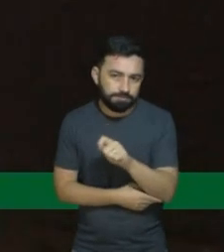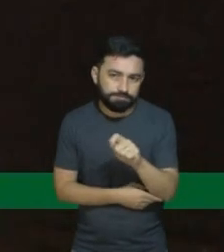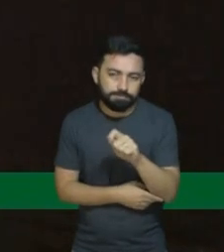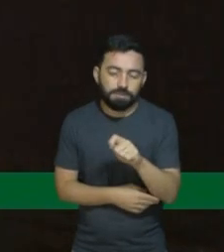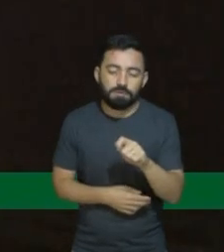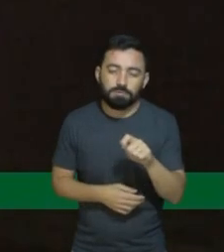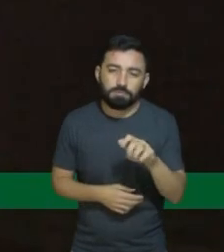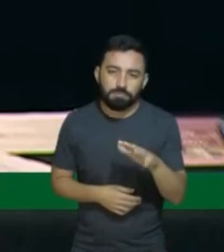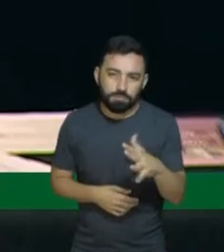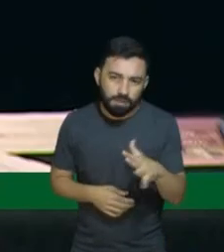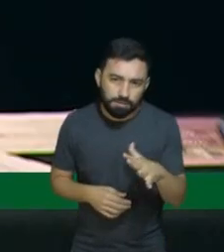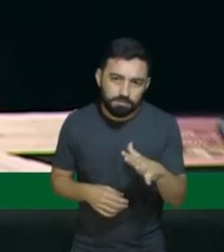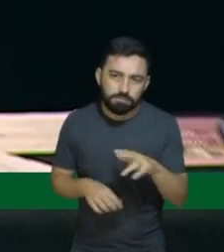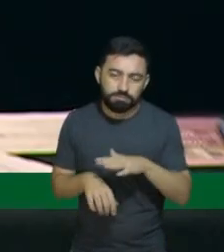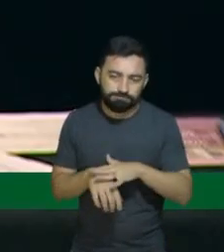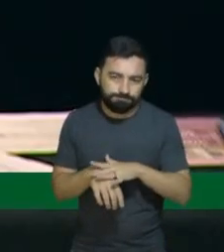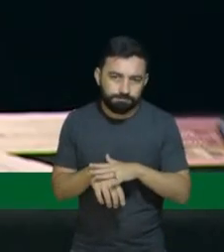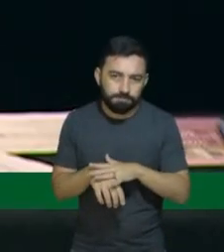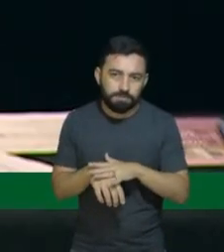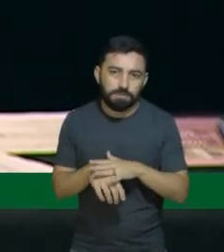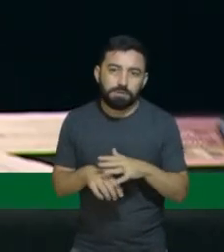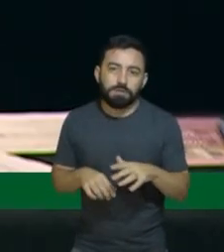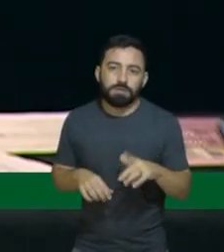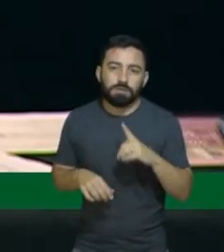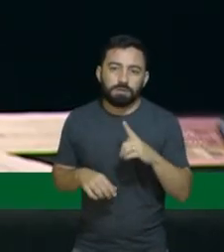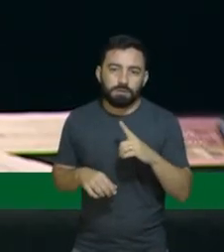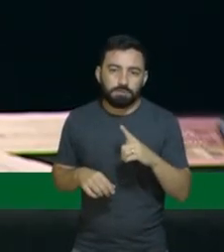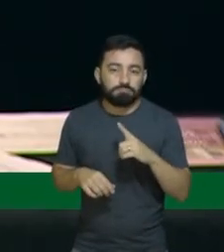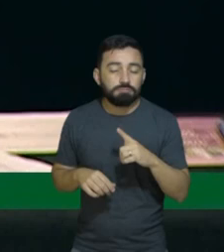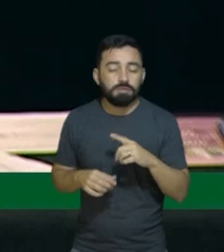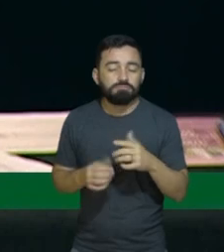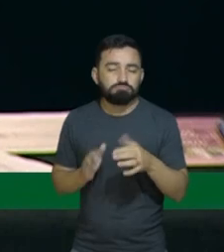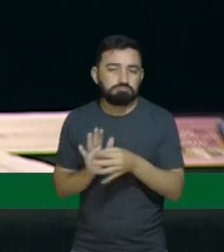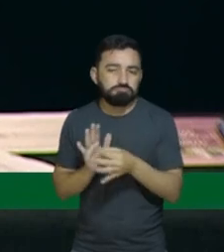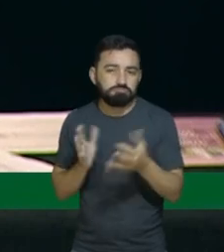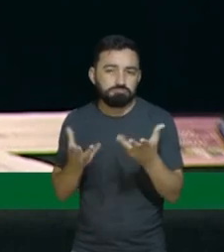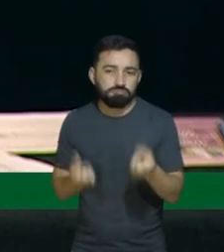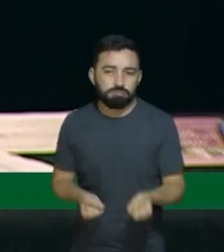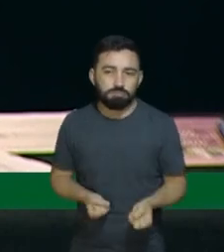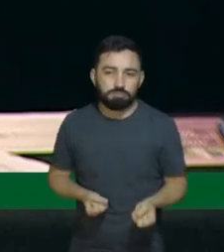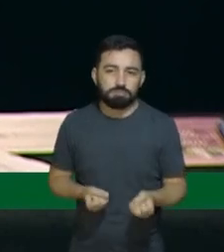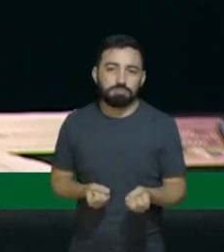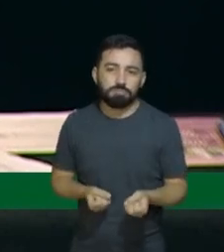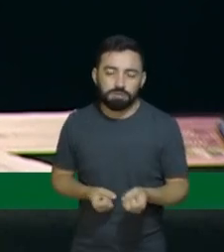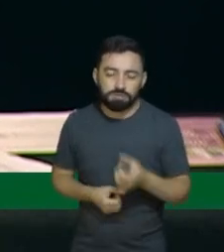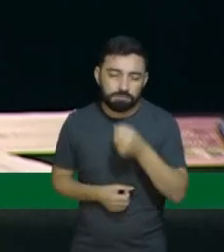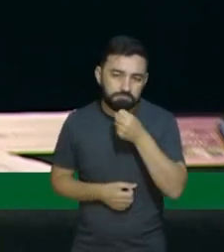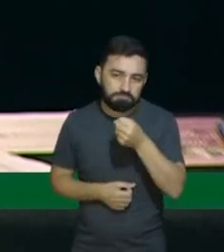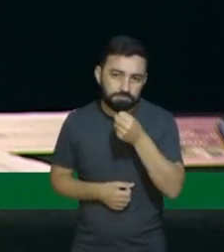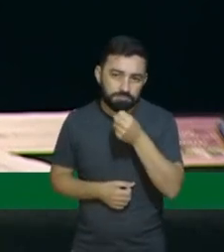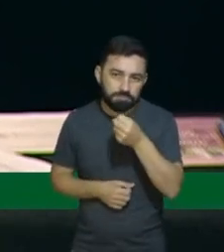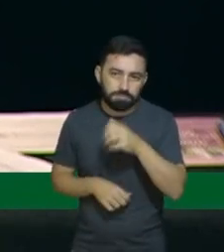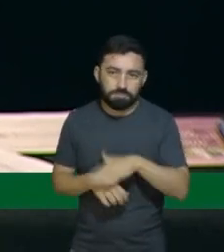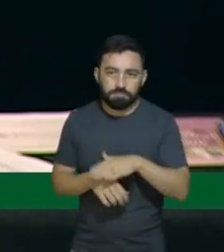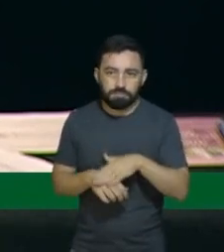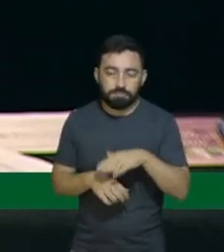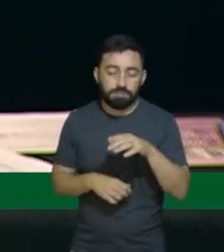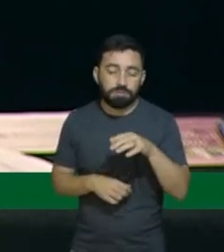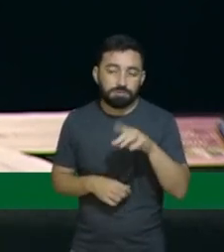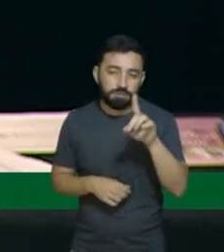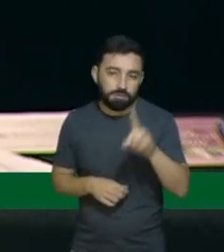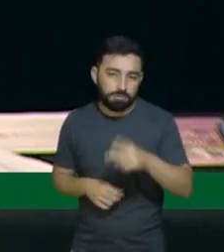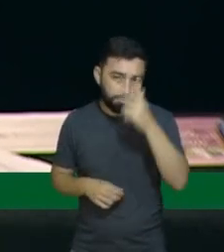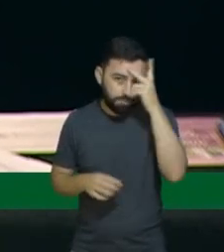cidade de Blumenau pareceres favoráveis das comissões de constituição e justiça relatoria Deputado Sérgio Guimarães comissão de direitos da pessoa com